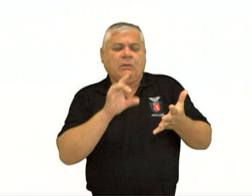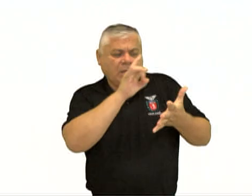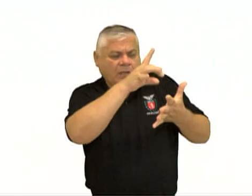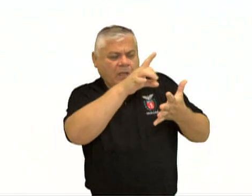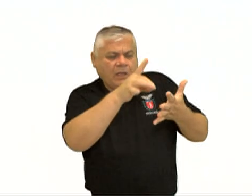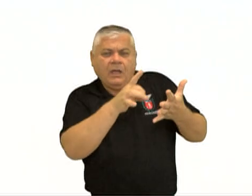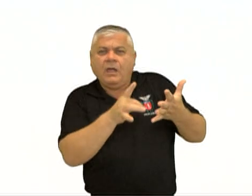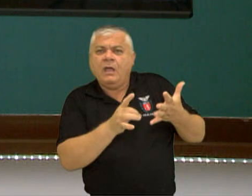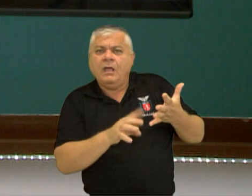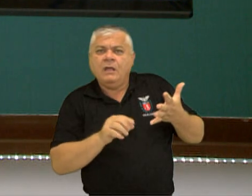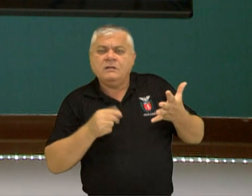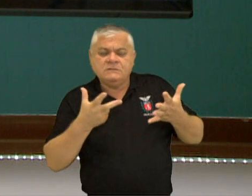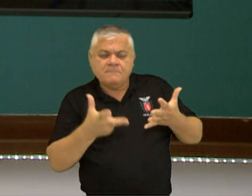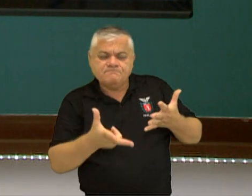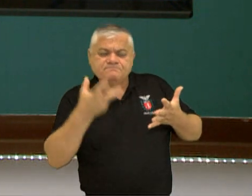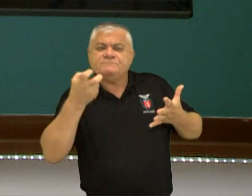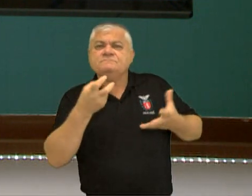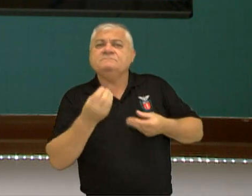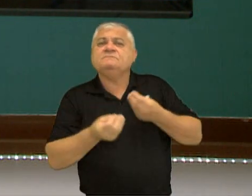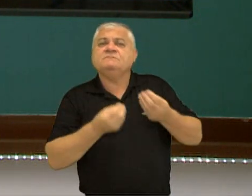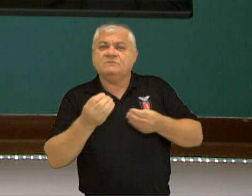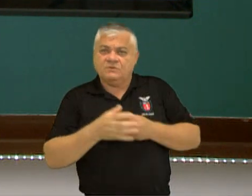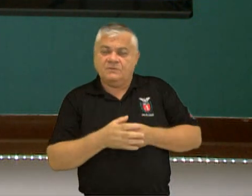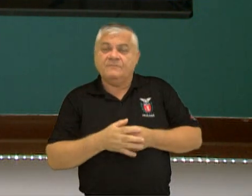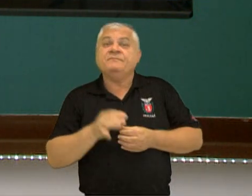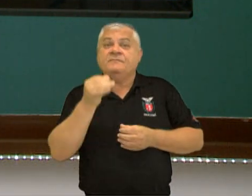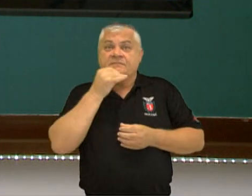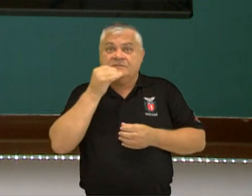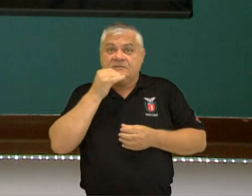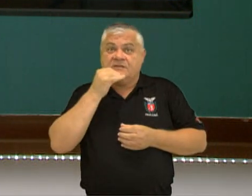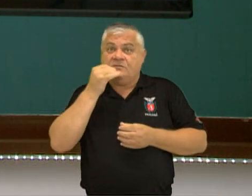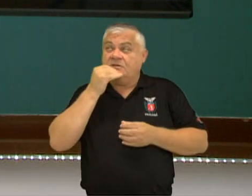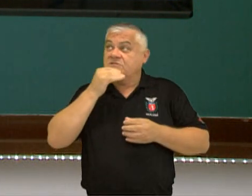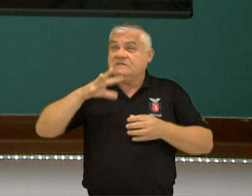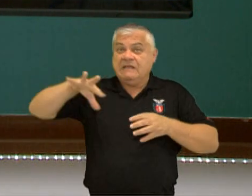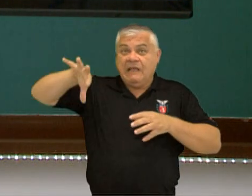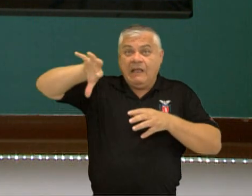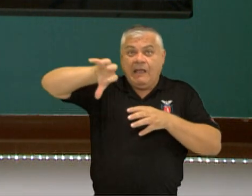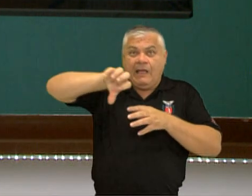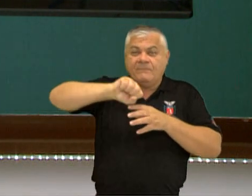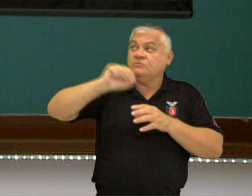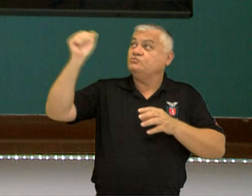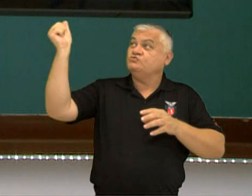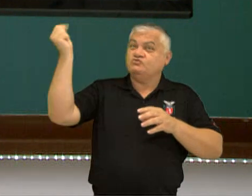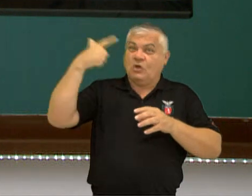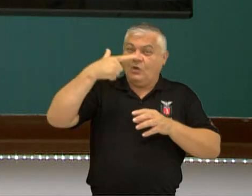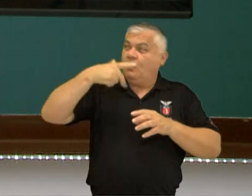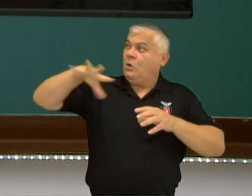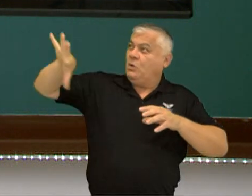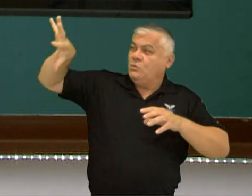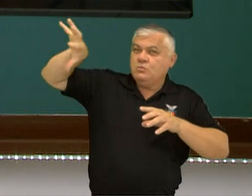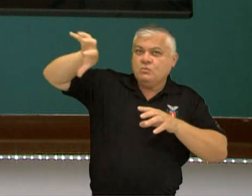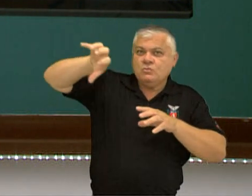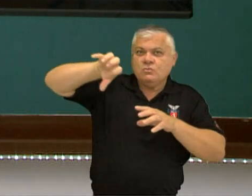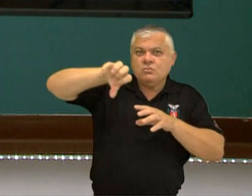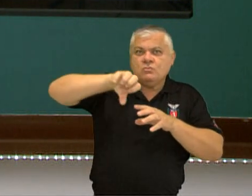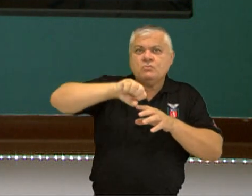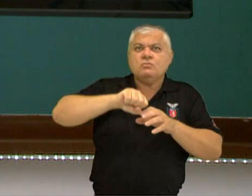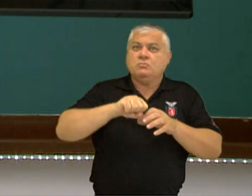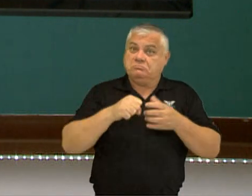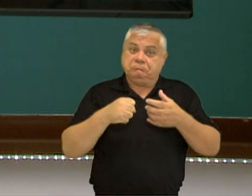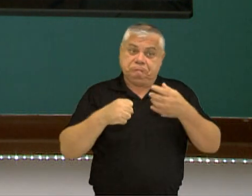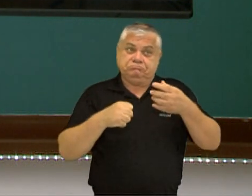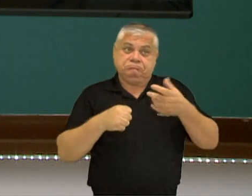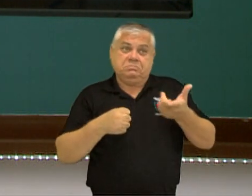Eles captam a forma com qual a radiação, ou a radiação emitida pelo Sol, ou emitida pelos próprios